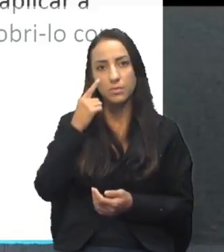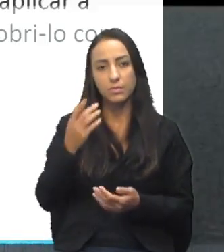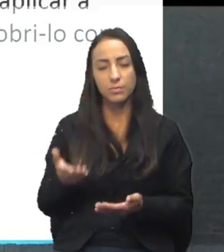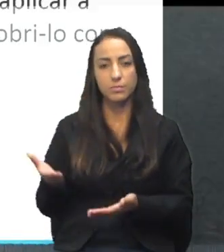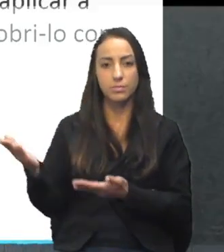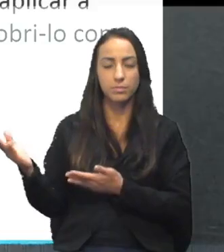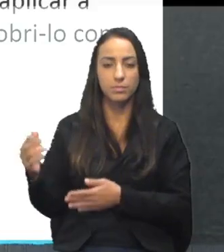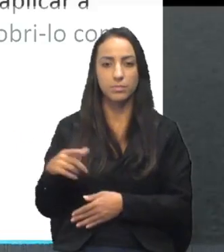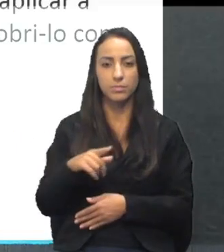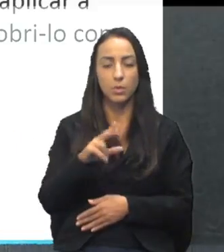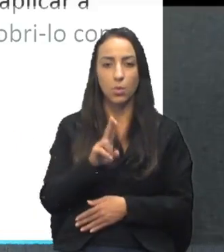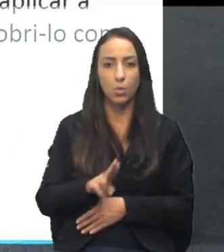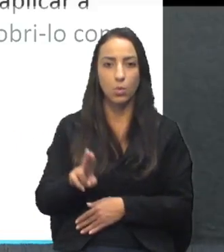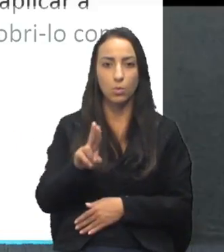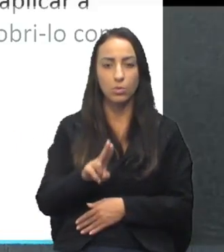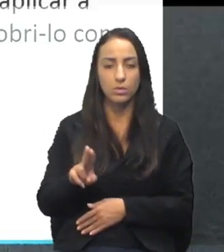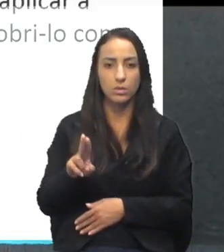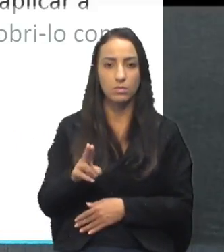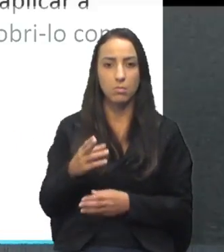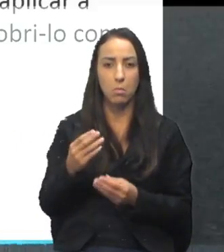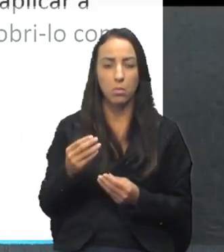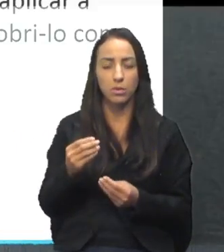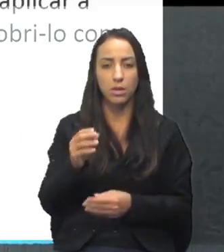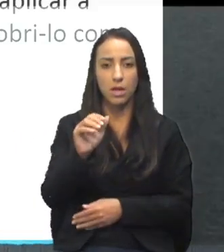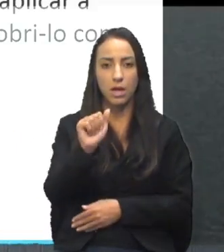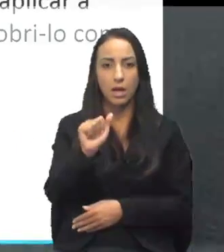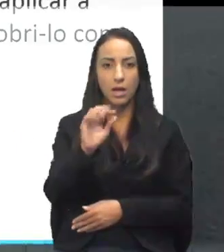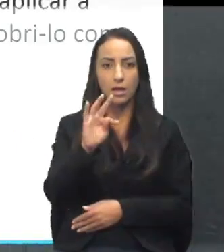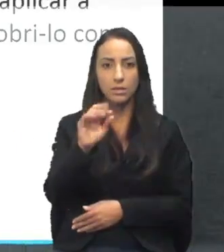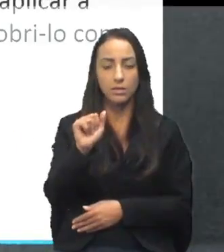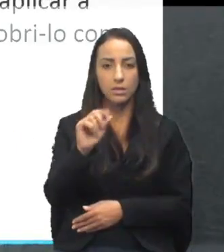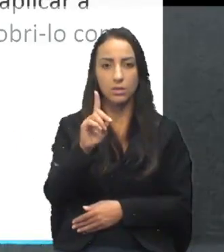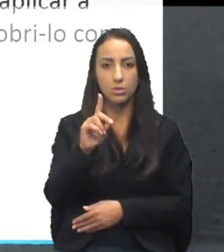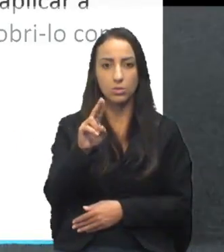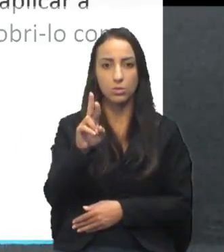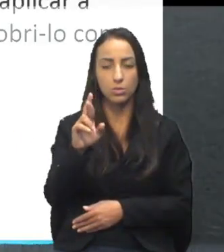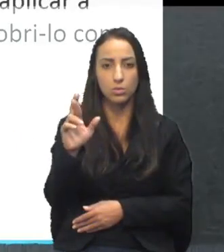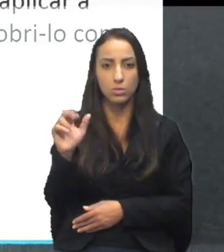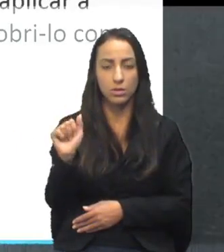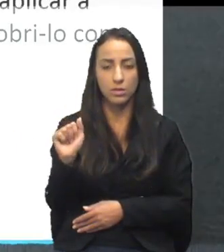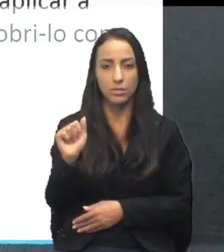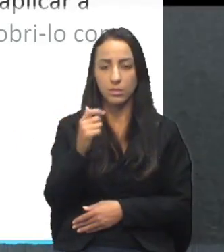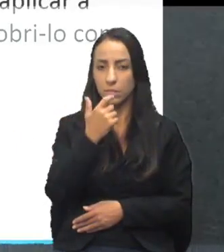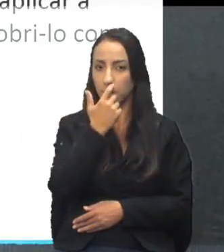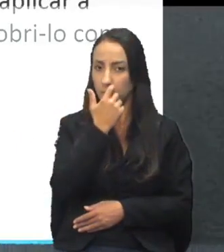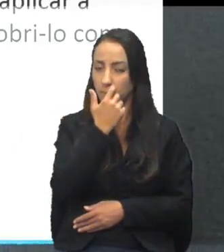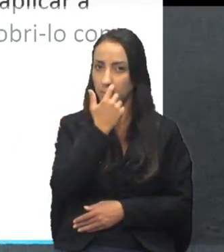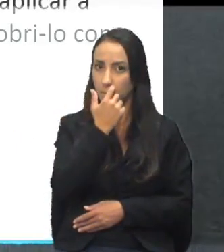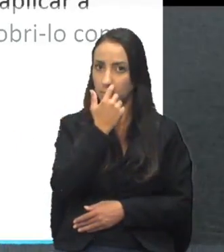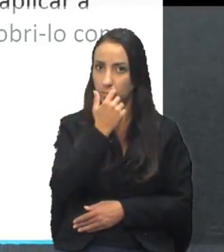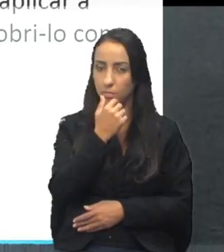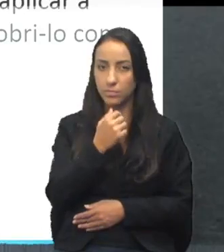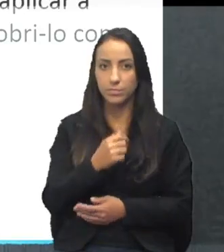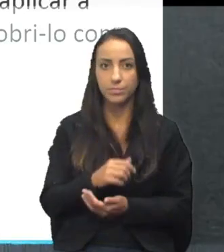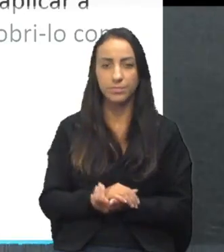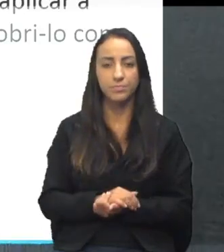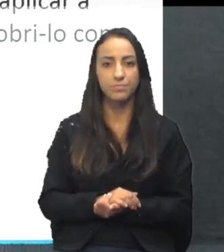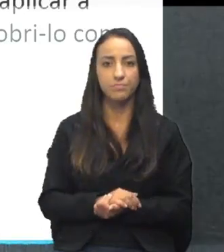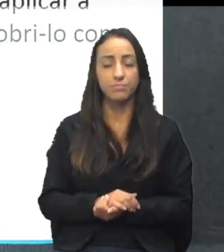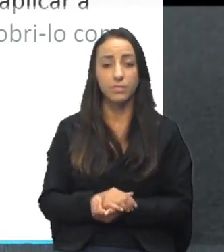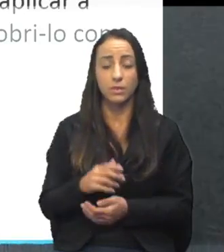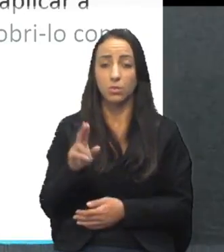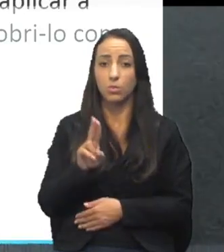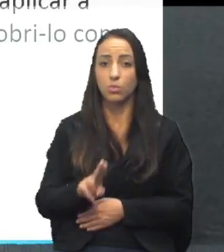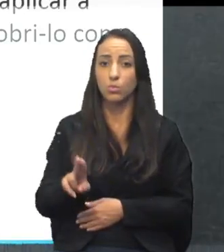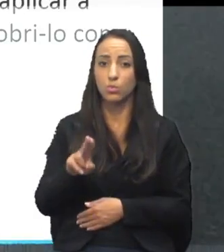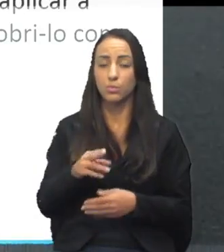como eu disse, nós utilizamos muita atadura de crepe. A colocação dessas ataduras é uma prática muito